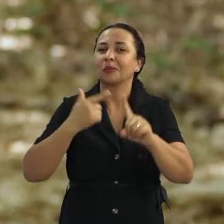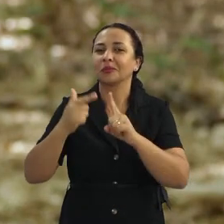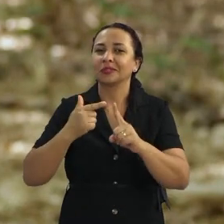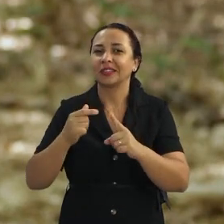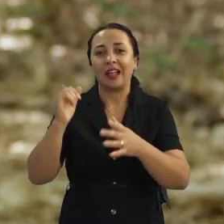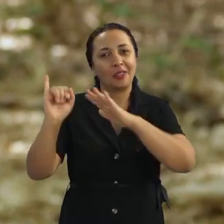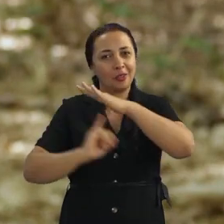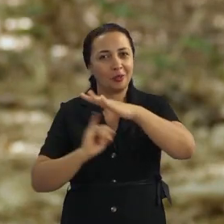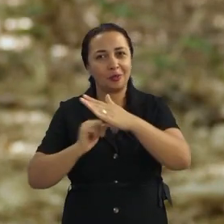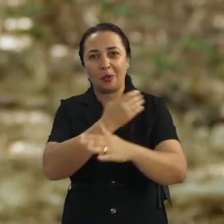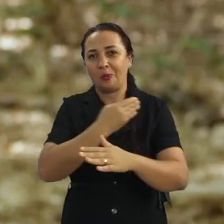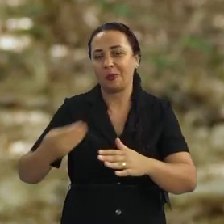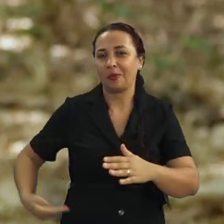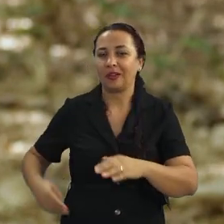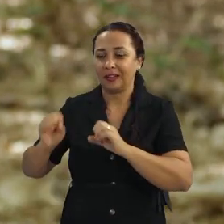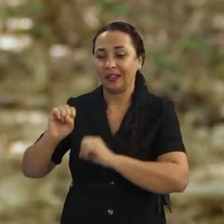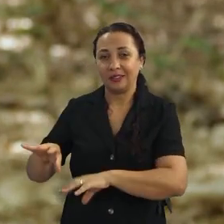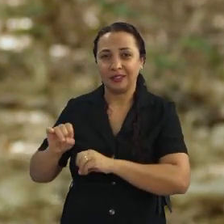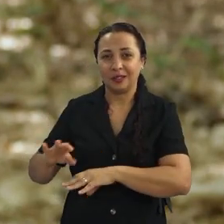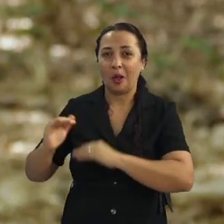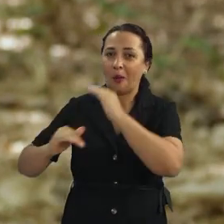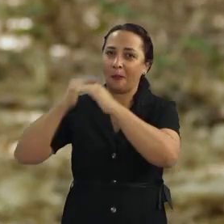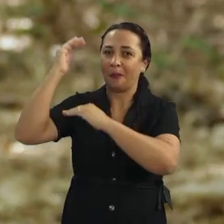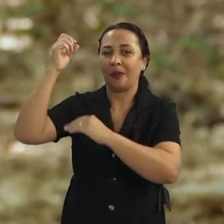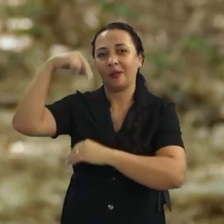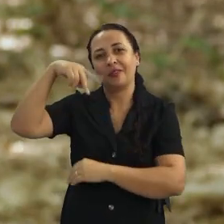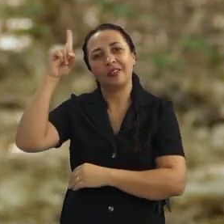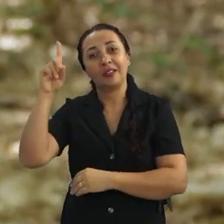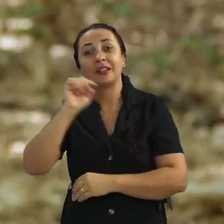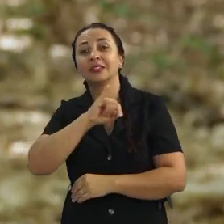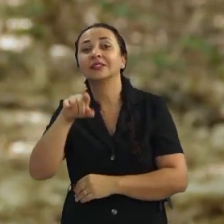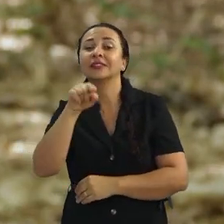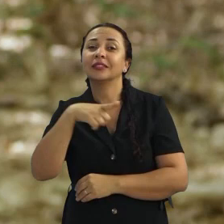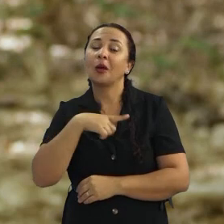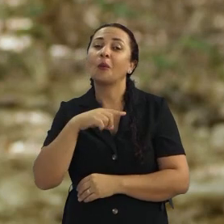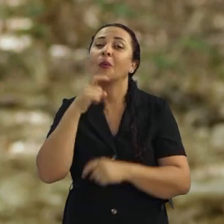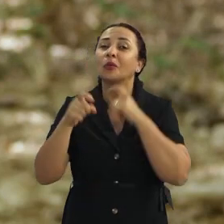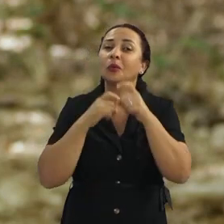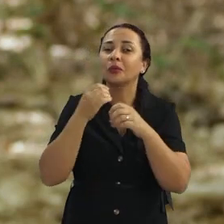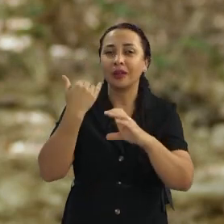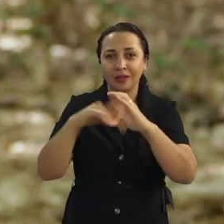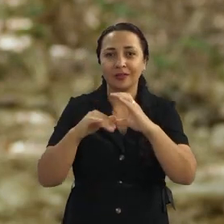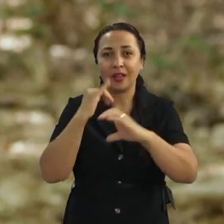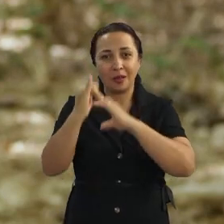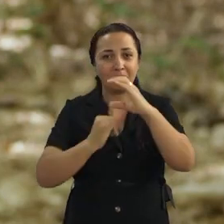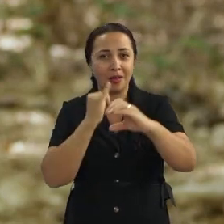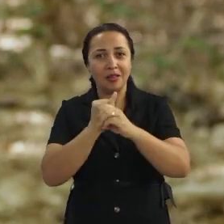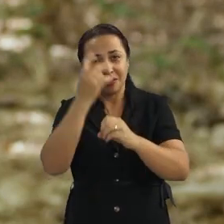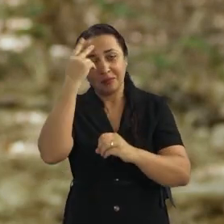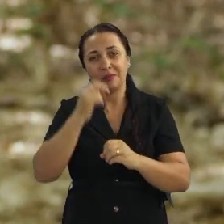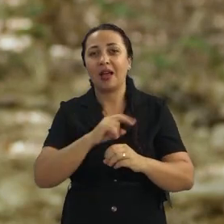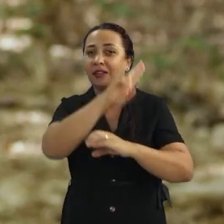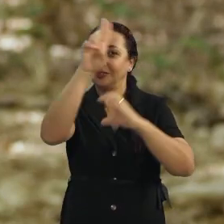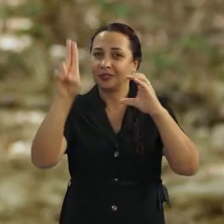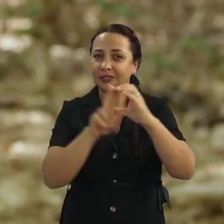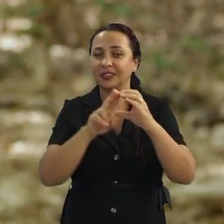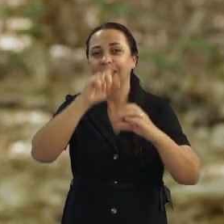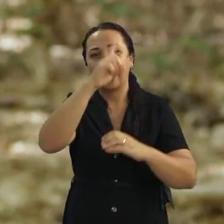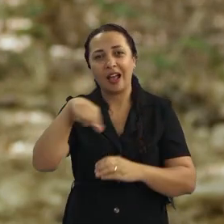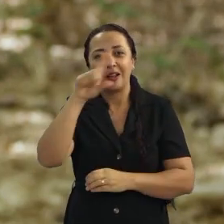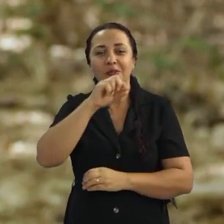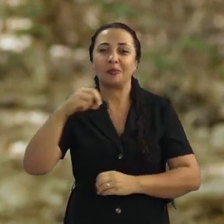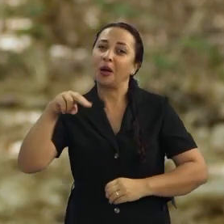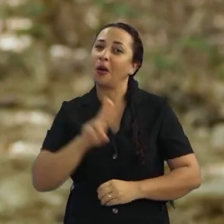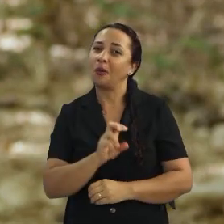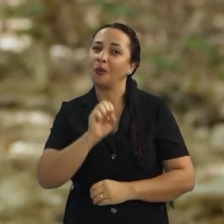produzido nas instituições públicas de ensino superior Nordestinas caso tenha alguma dúvida envie um e-mail para o